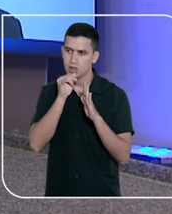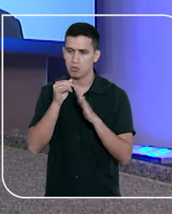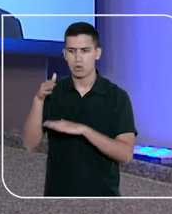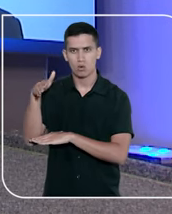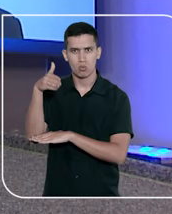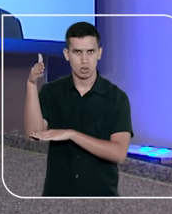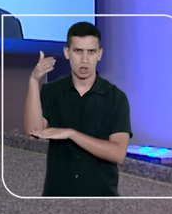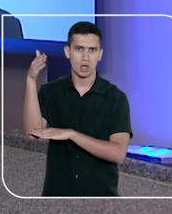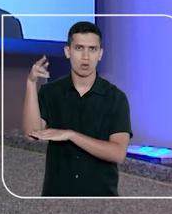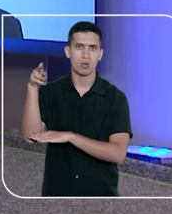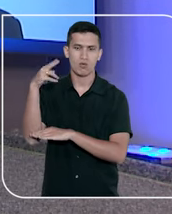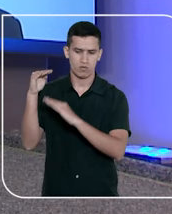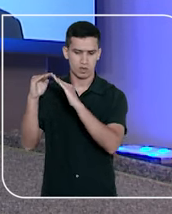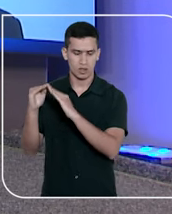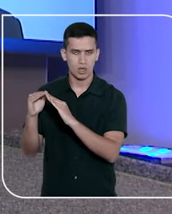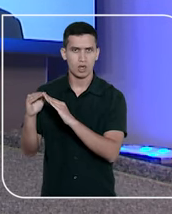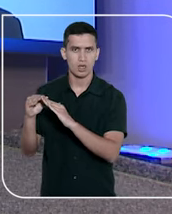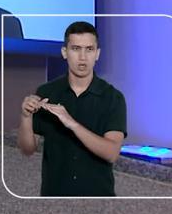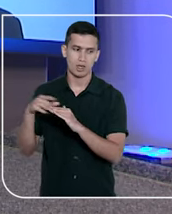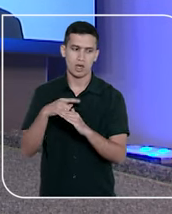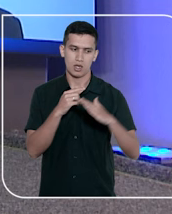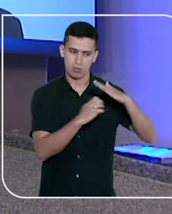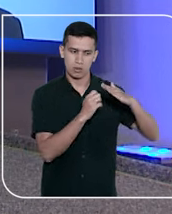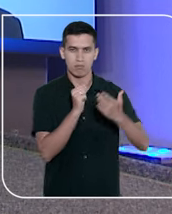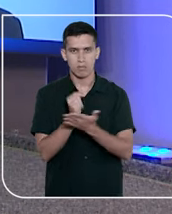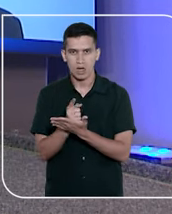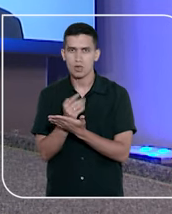enfim. Por favor, doutor Ricardo.